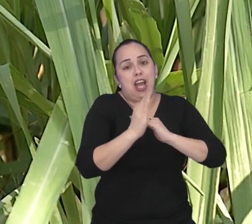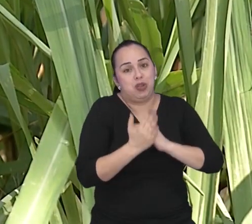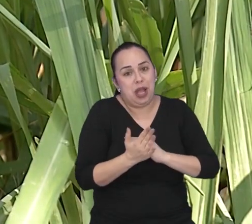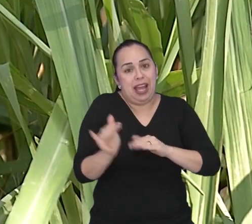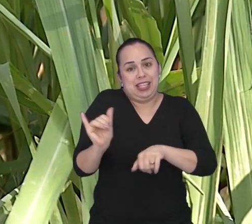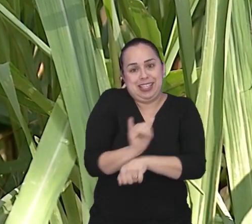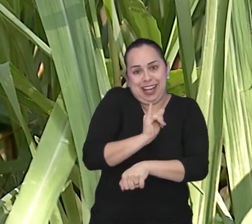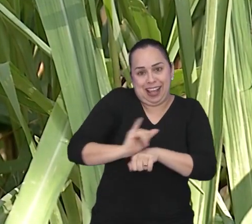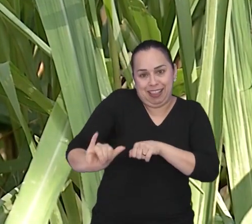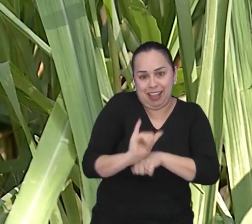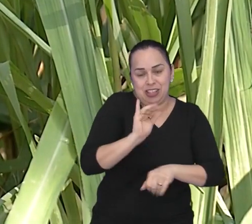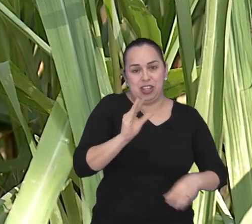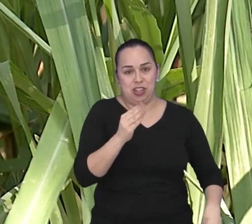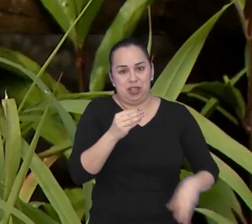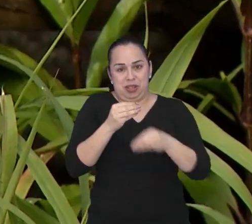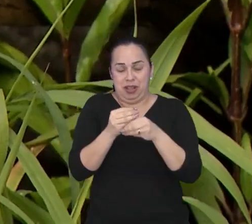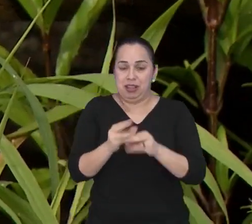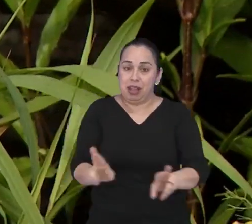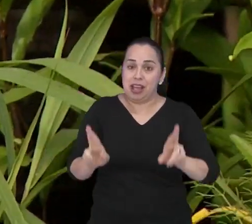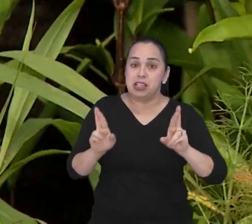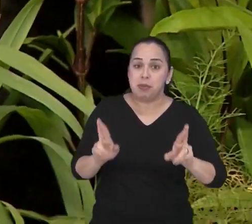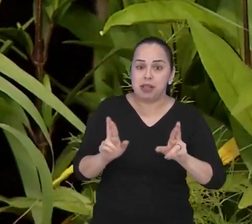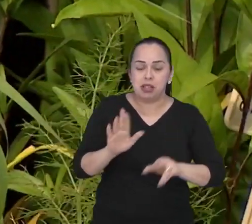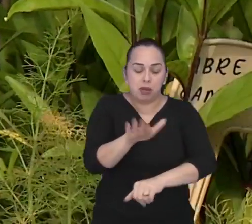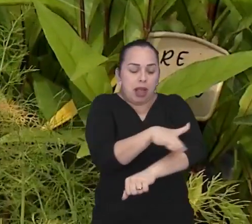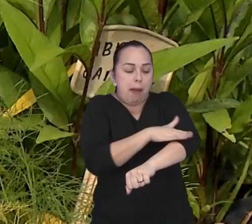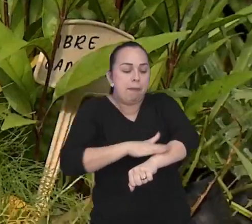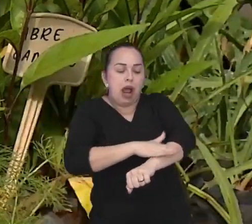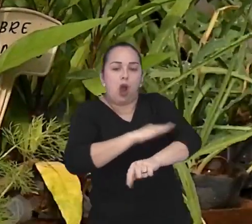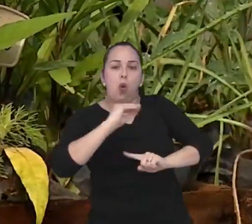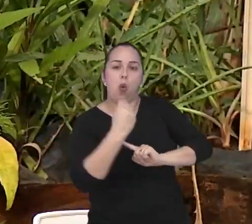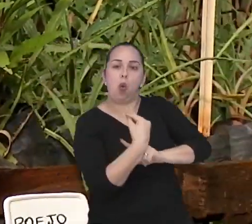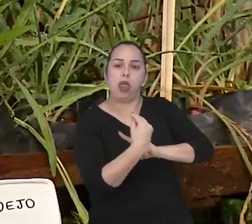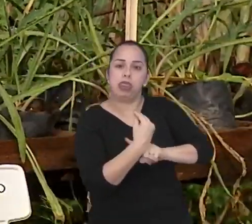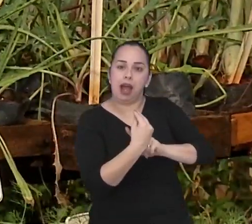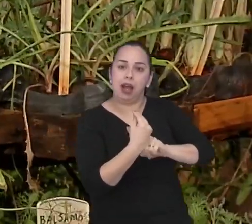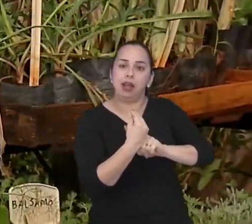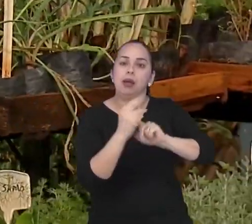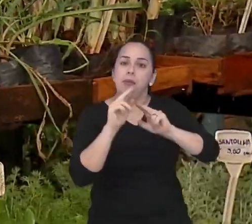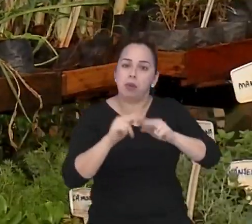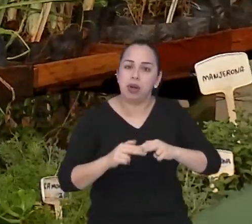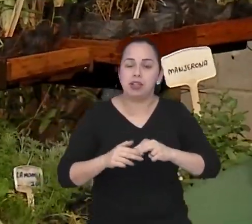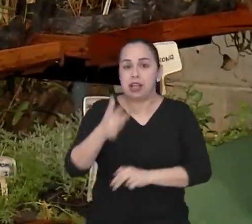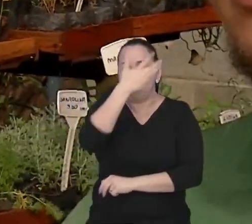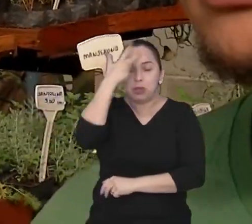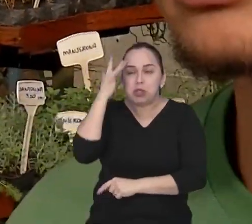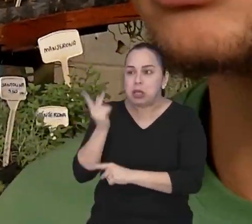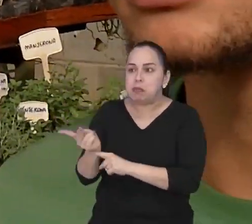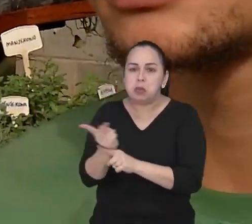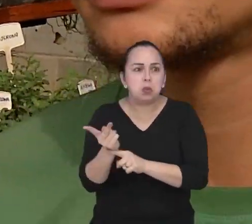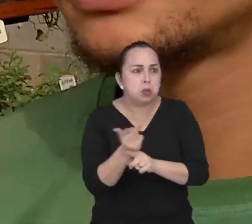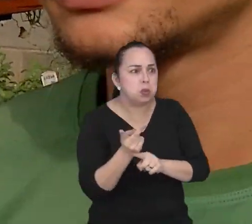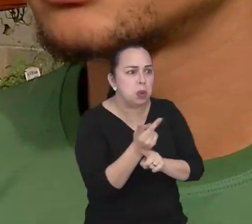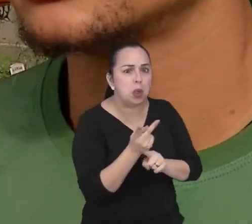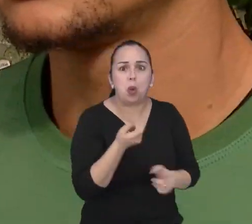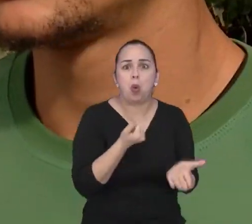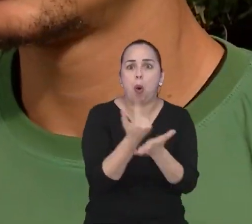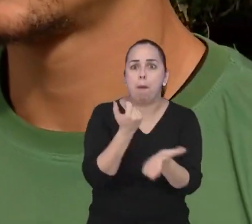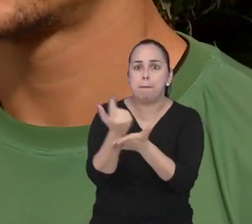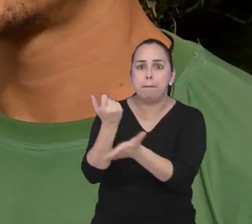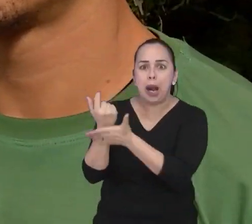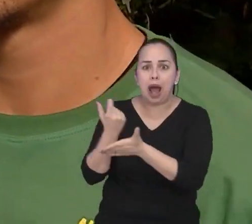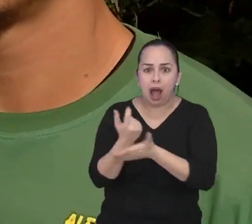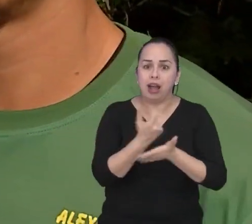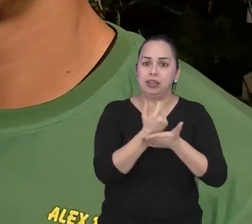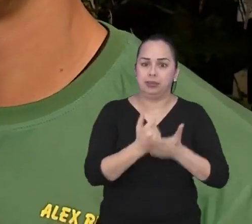as demais formas de prevenção. Na esperança de proteção, a citronela passou a ser mais procurada na floricultura